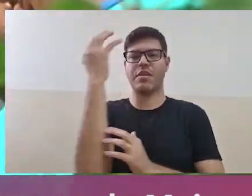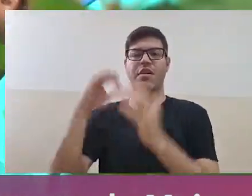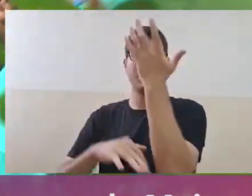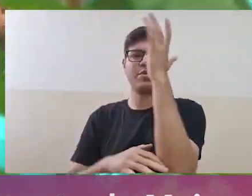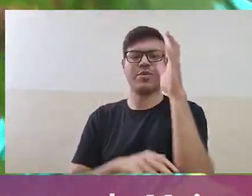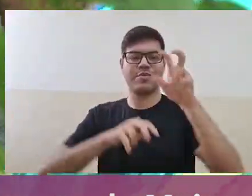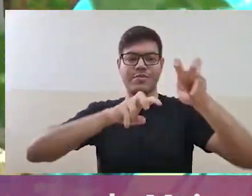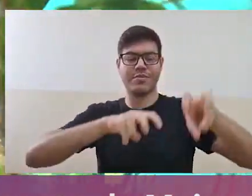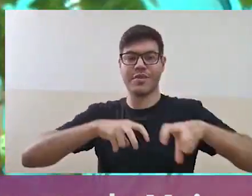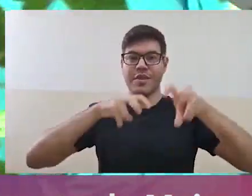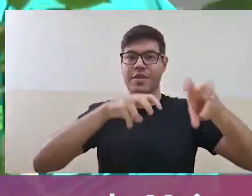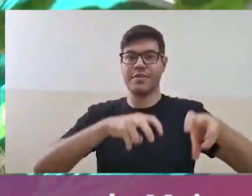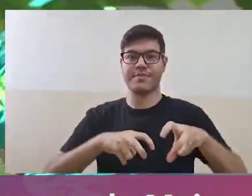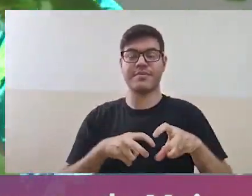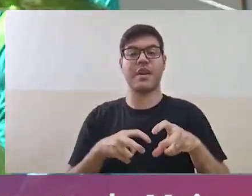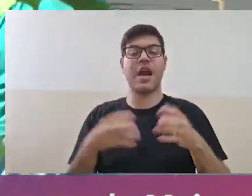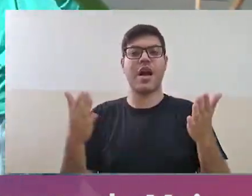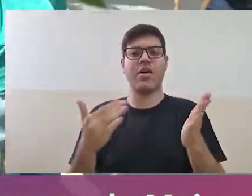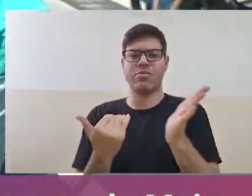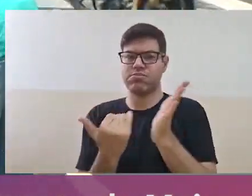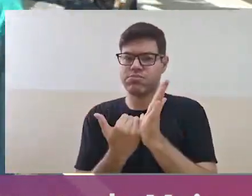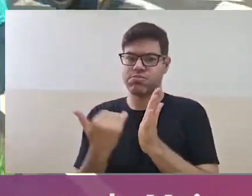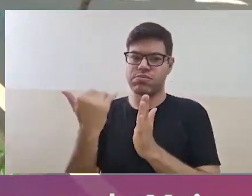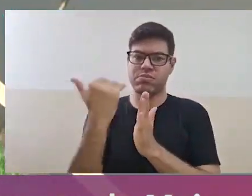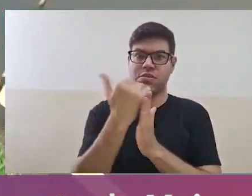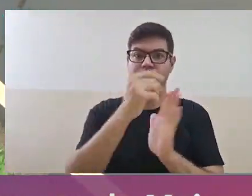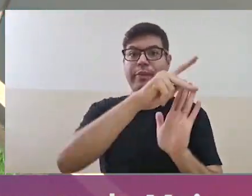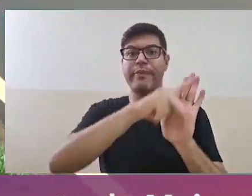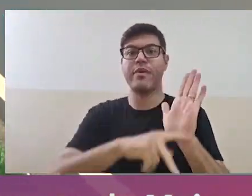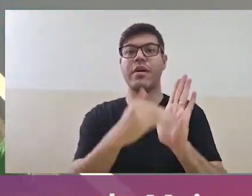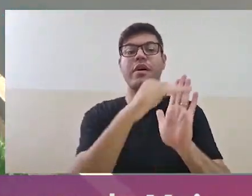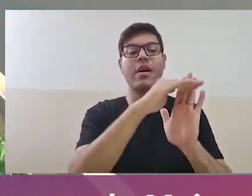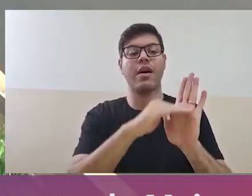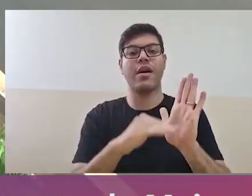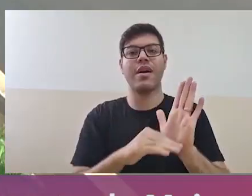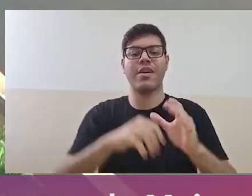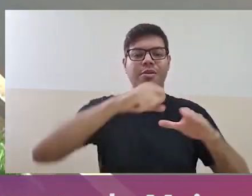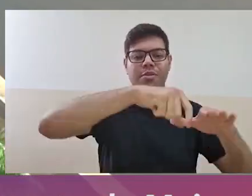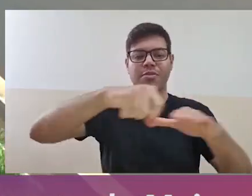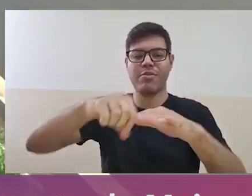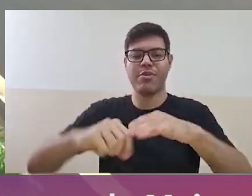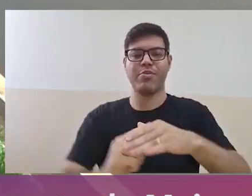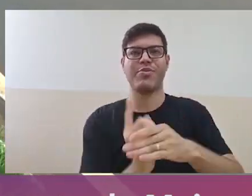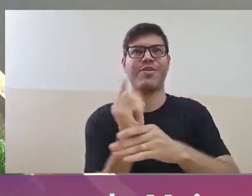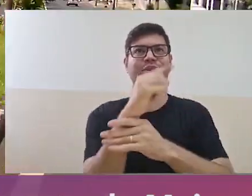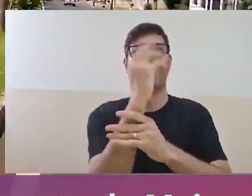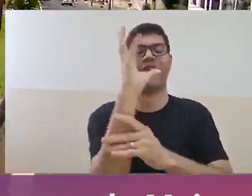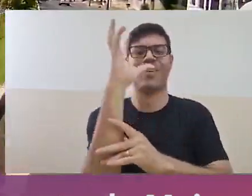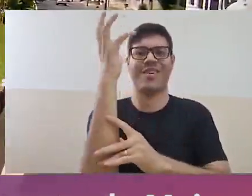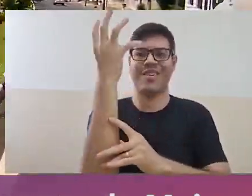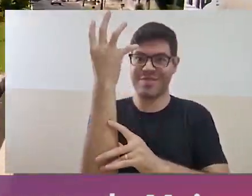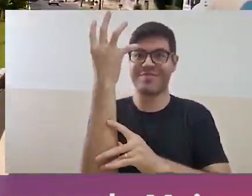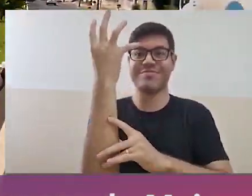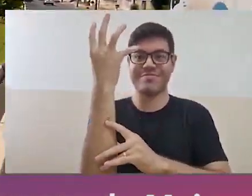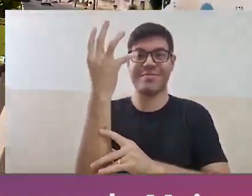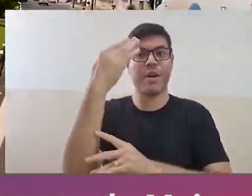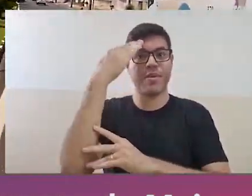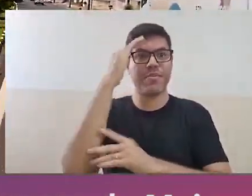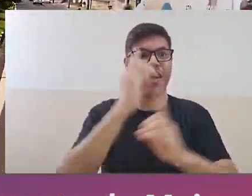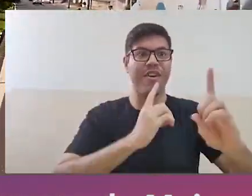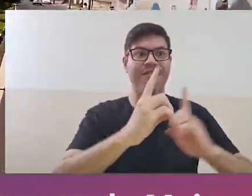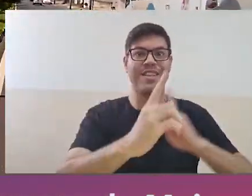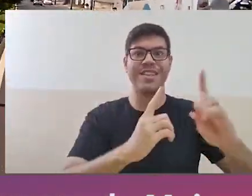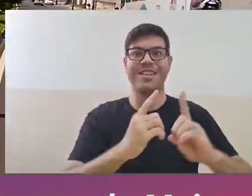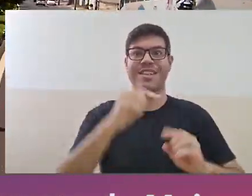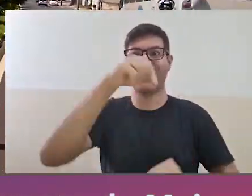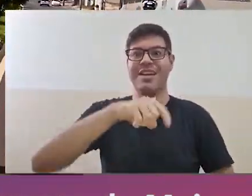A Secretaria de Meio Ambiente e Agricultura está intensificando o projeto de arborização urbana, começando pelas